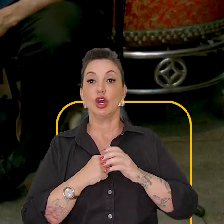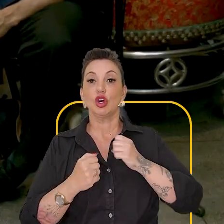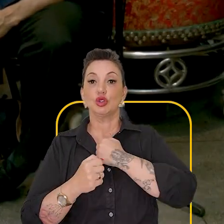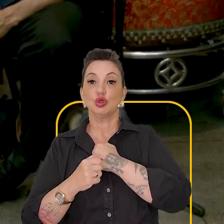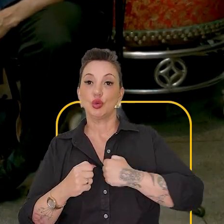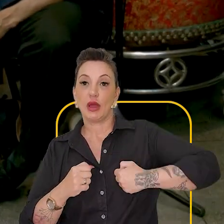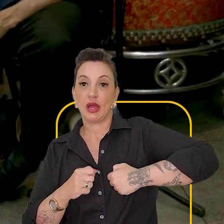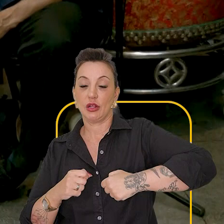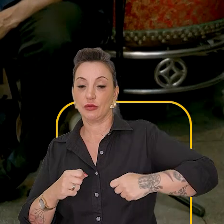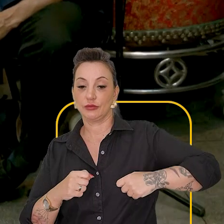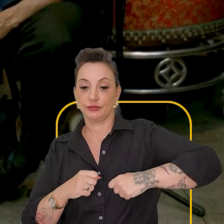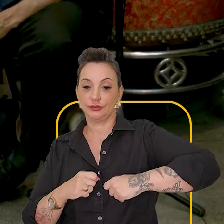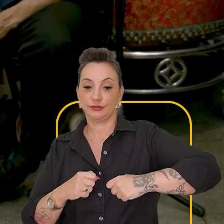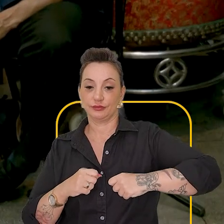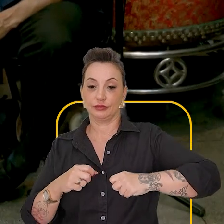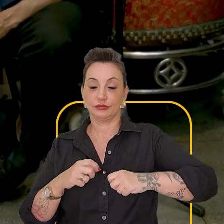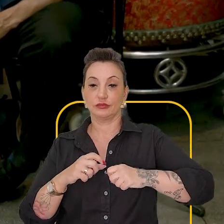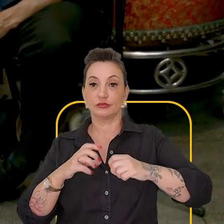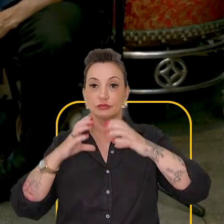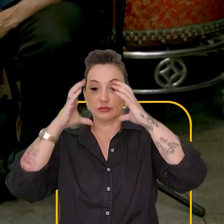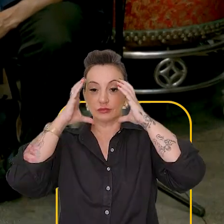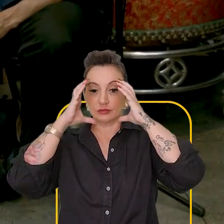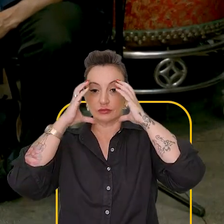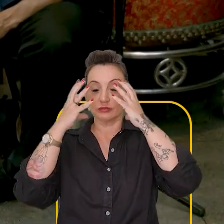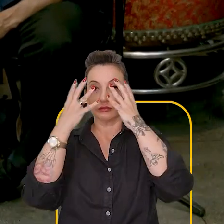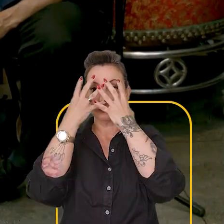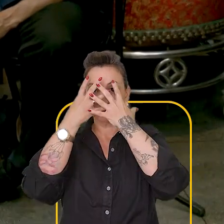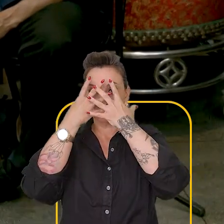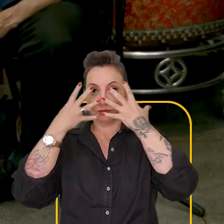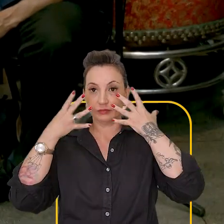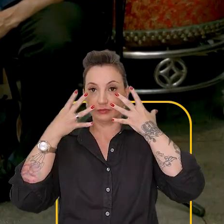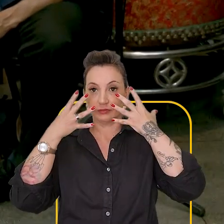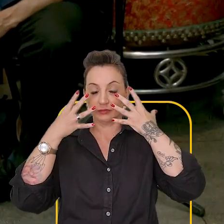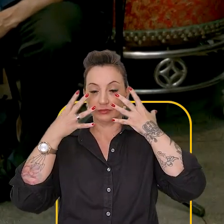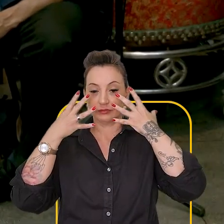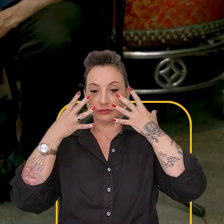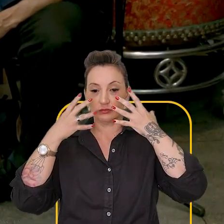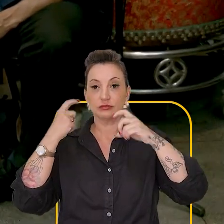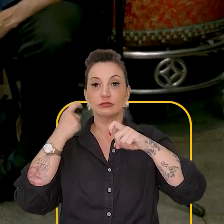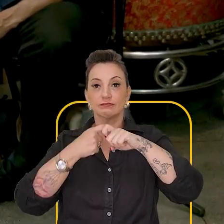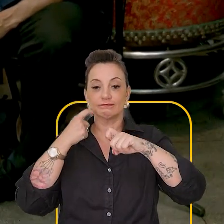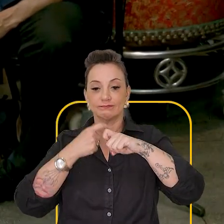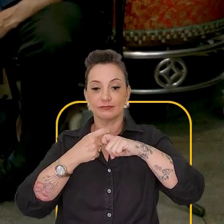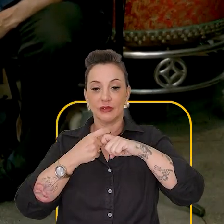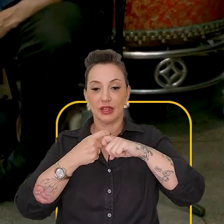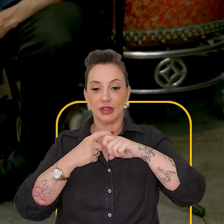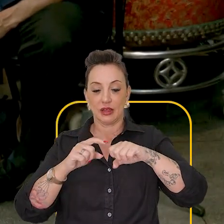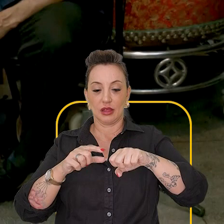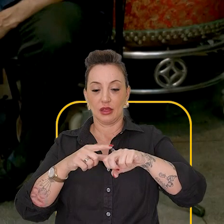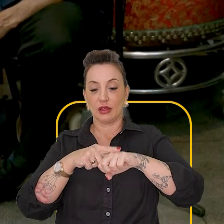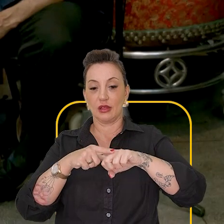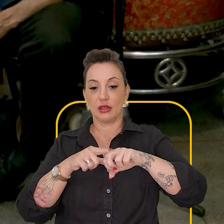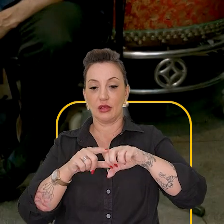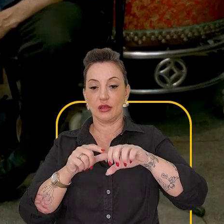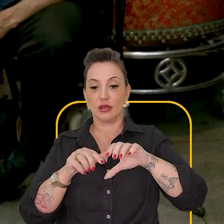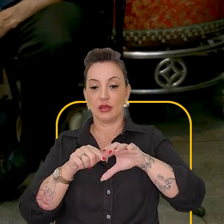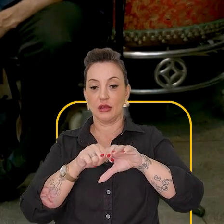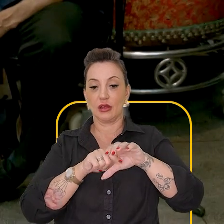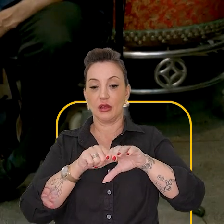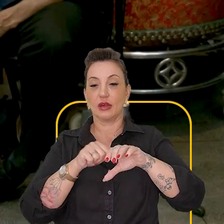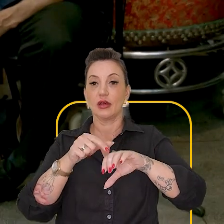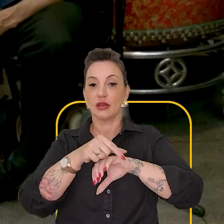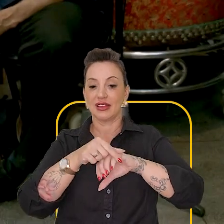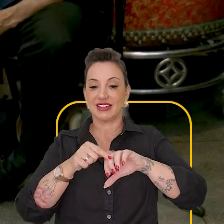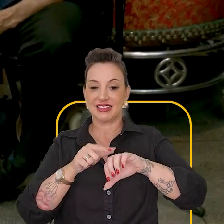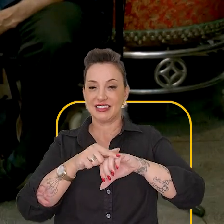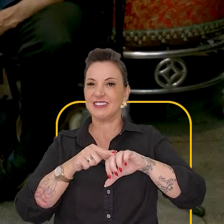Ah e o cxu usa o bendito do capacete de grade aham é uma grade dura e o dedo da mão fica para fora da luva